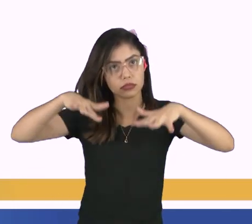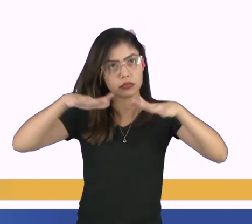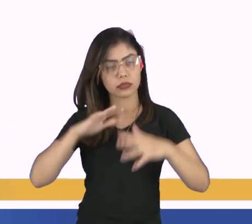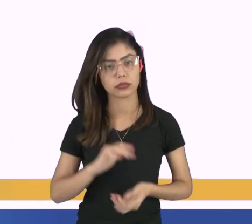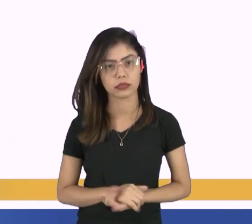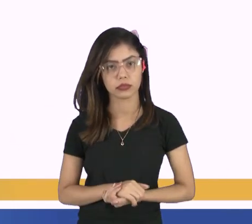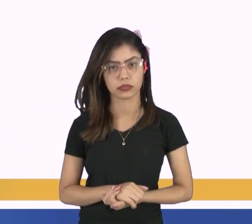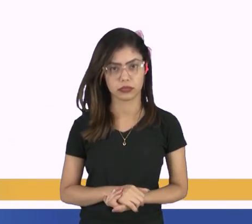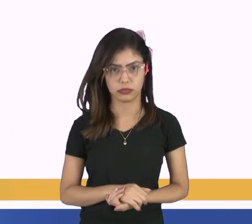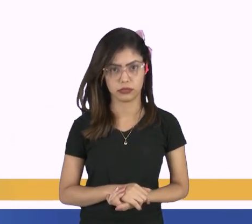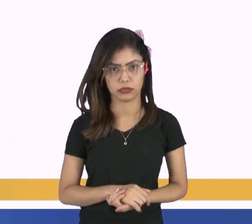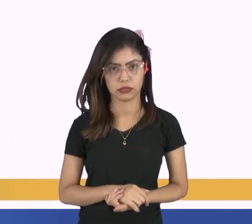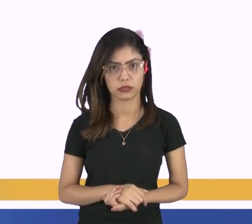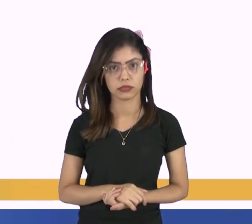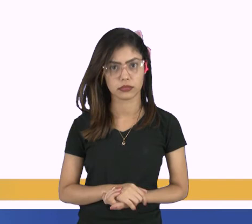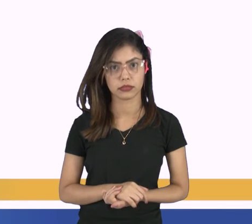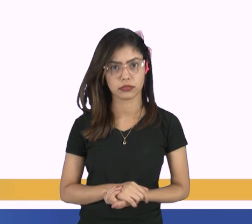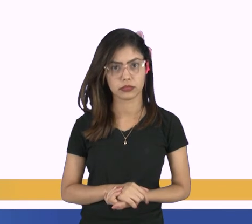E aí?